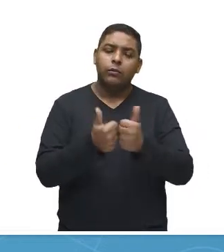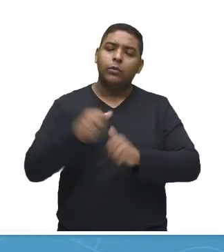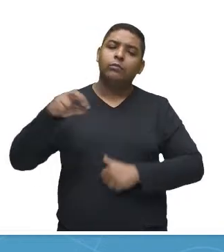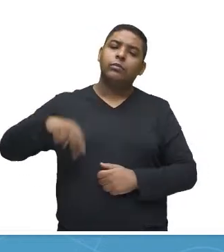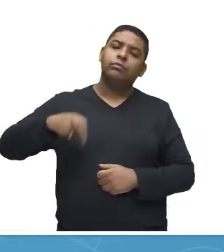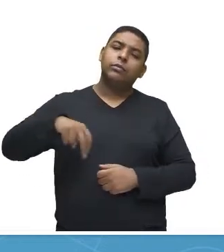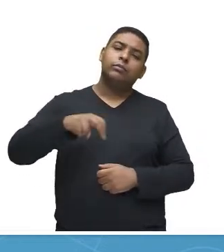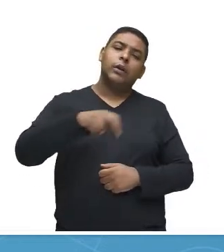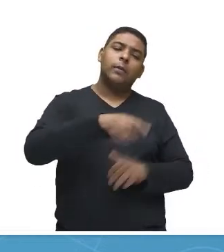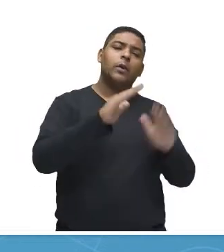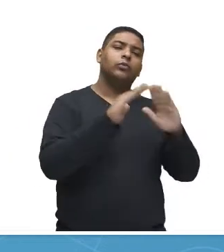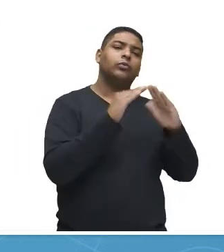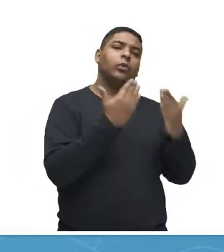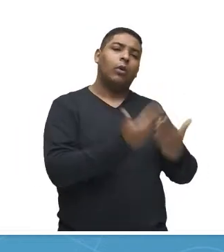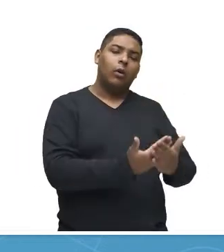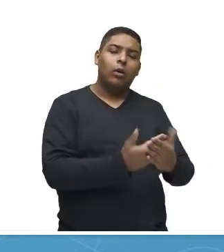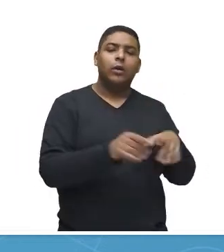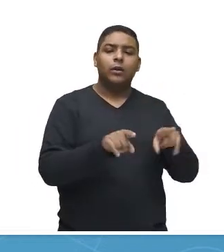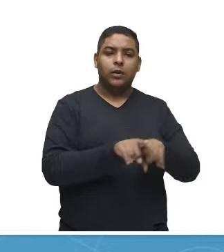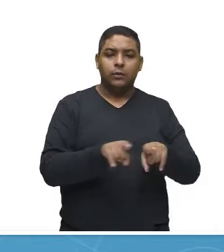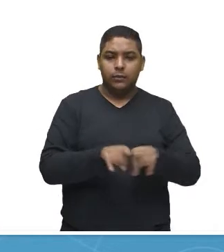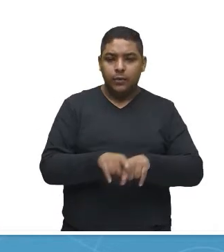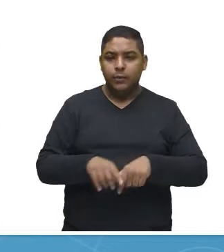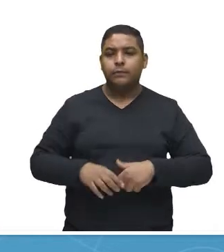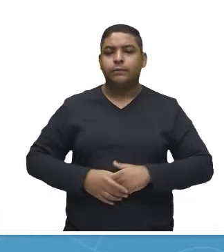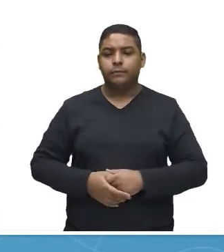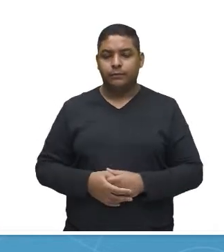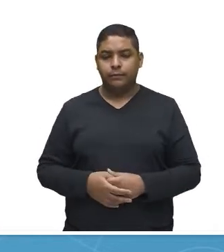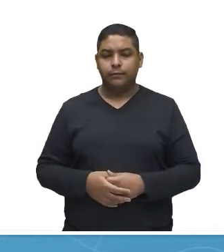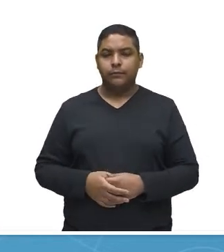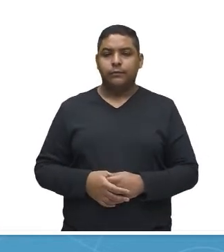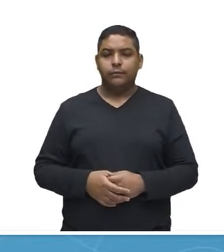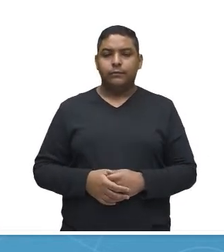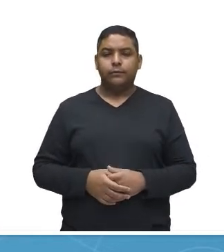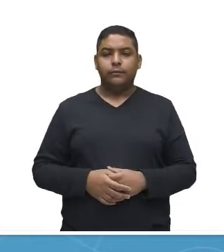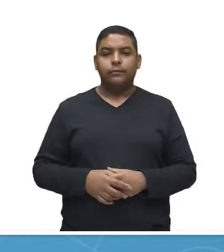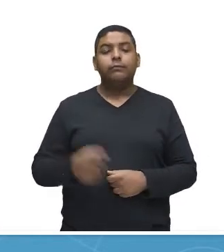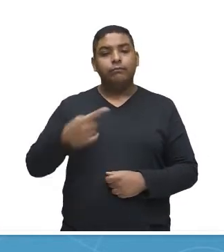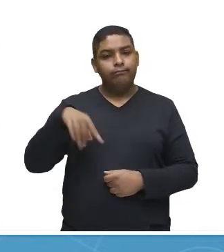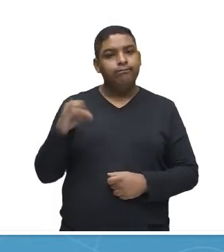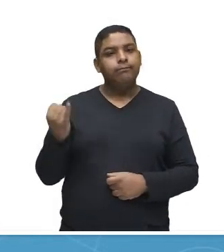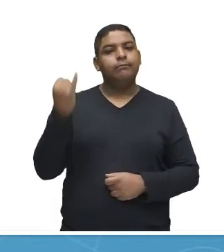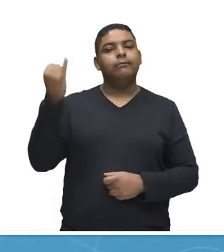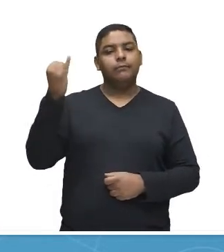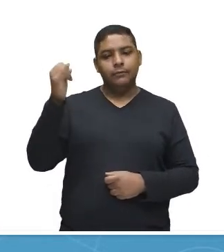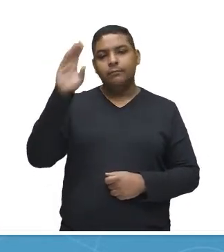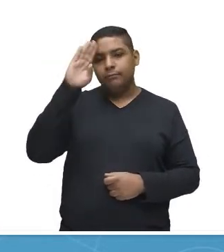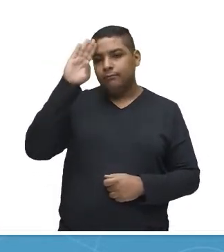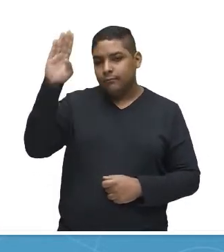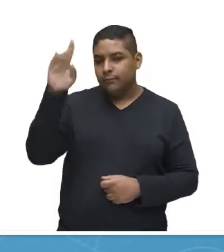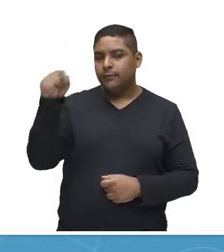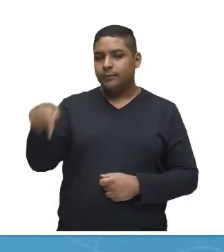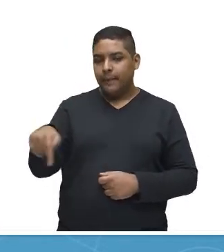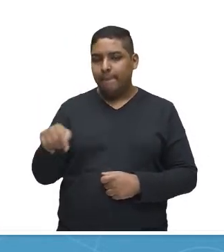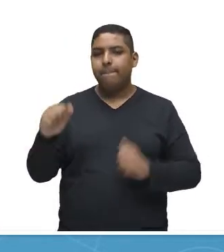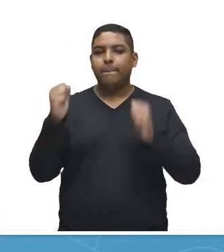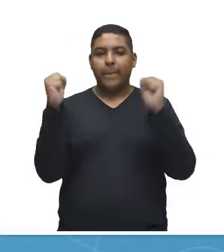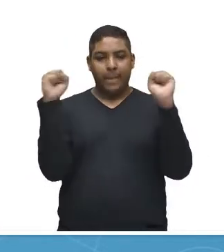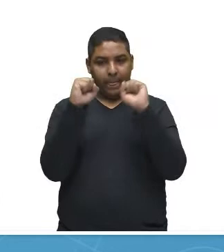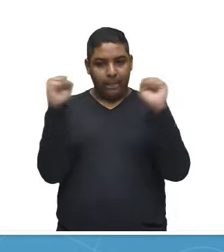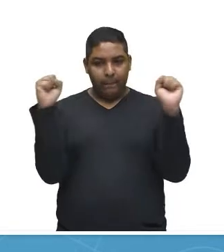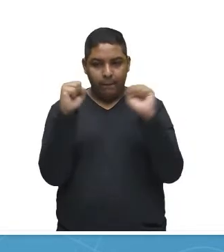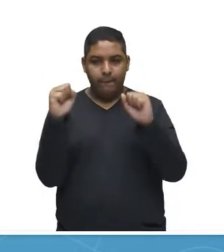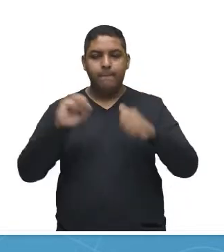escola, tá certo? Então é importante que vocês priorizem essa atividade. E aí eu trouxe agora para